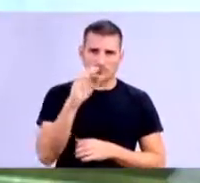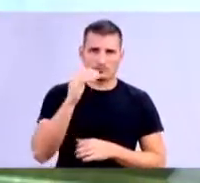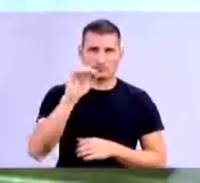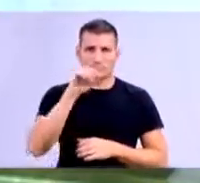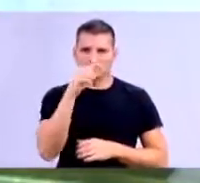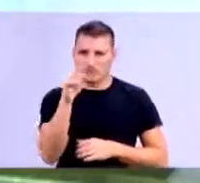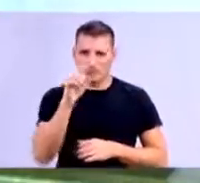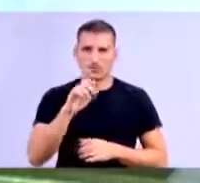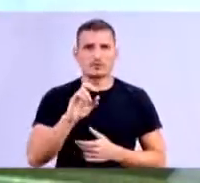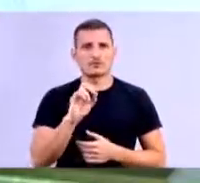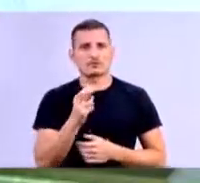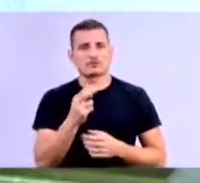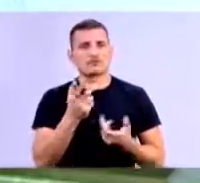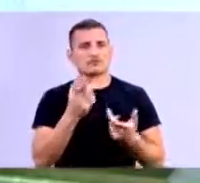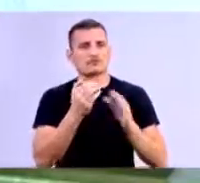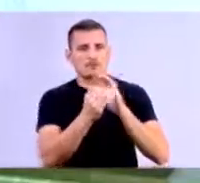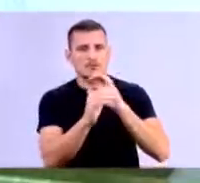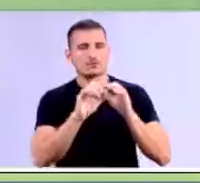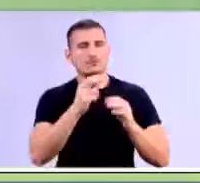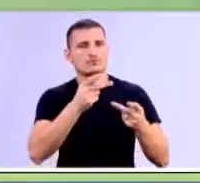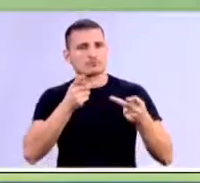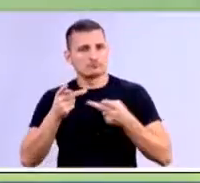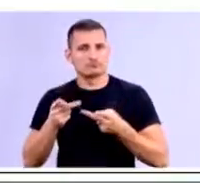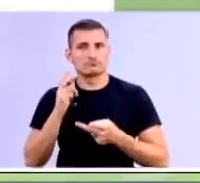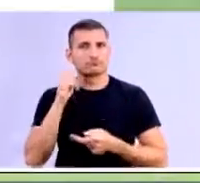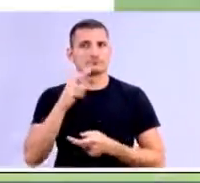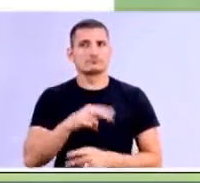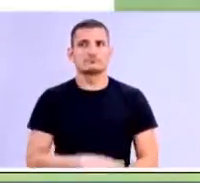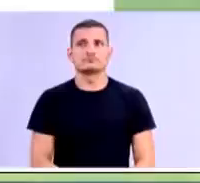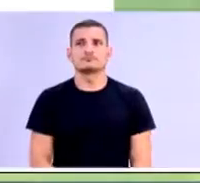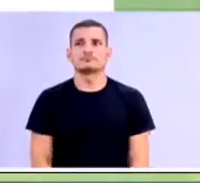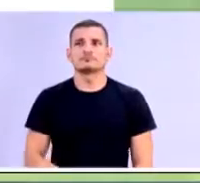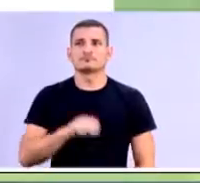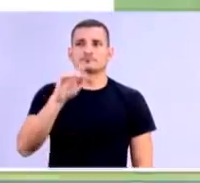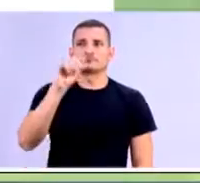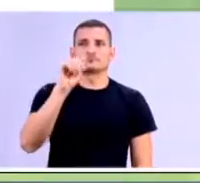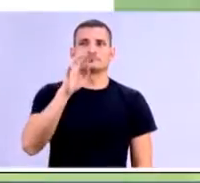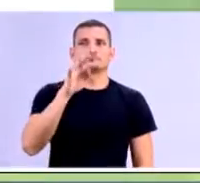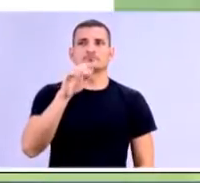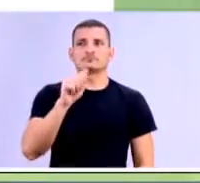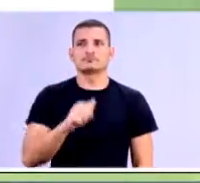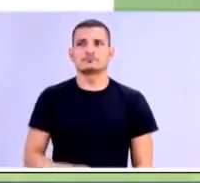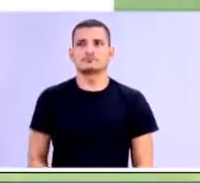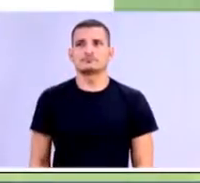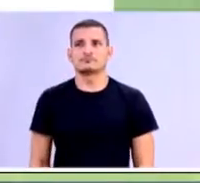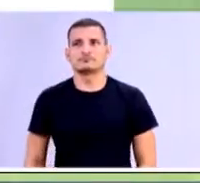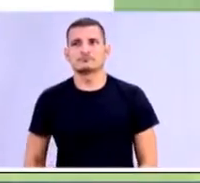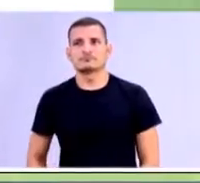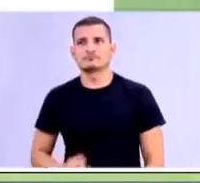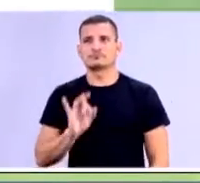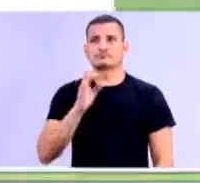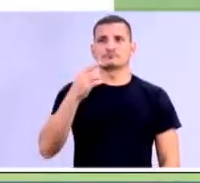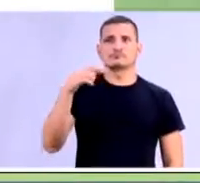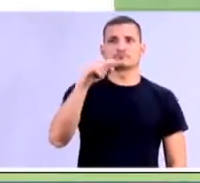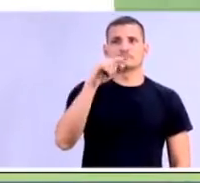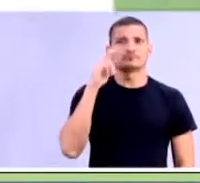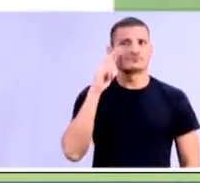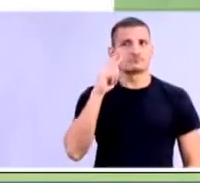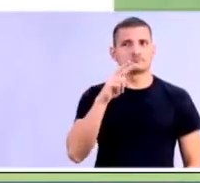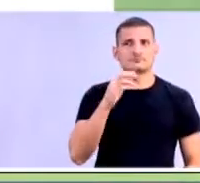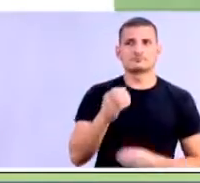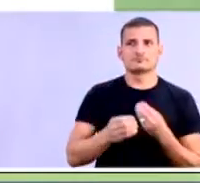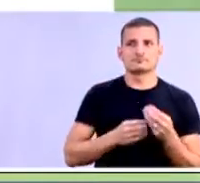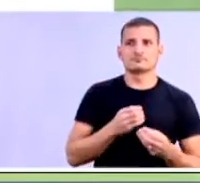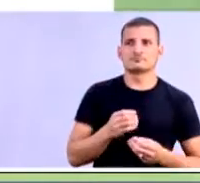já muda para um e-mail. Olha só o exemplo da ata. Nós trouxemos essa ata só para você saber a estrutura,